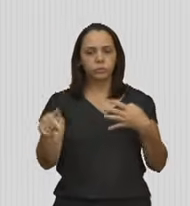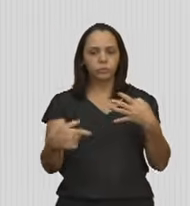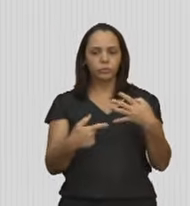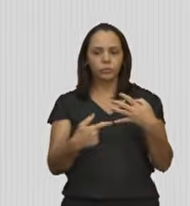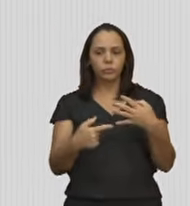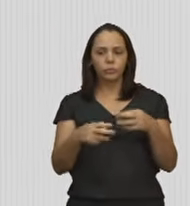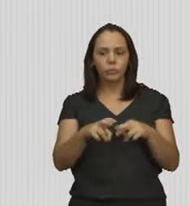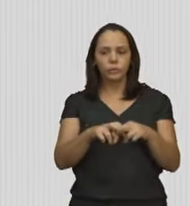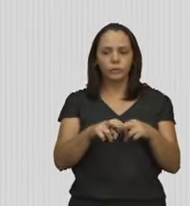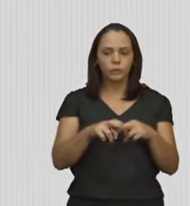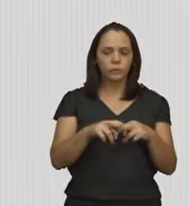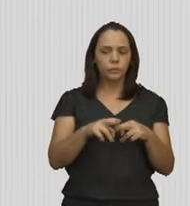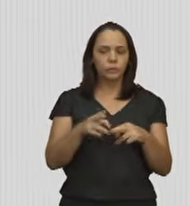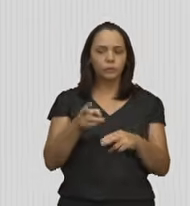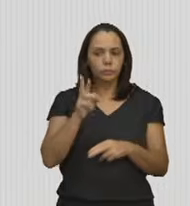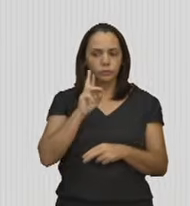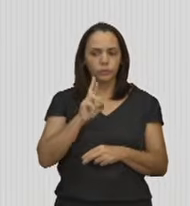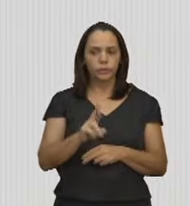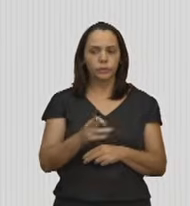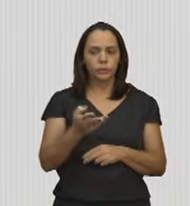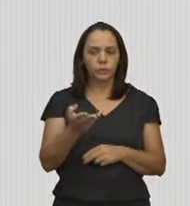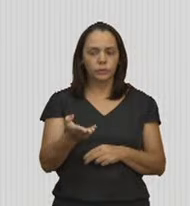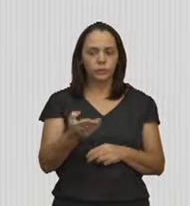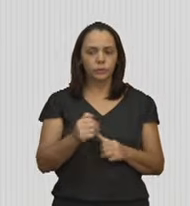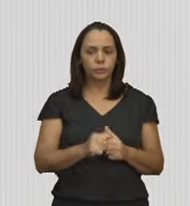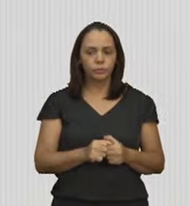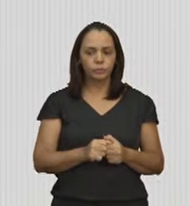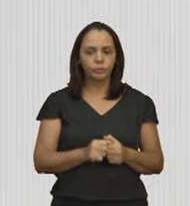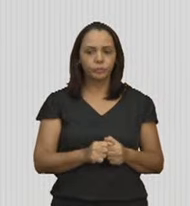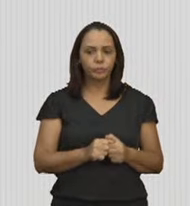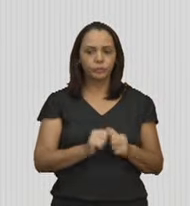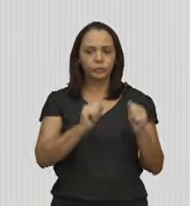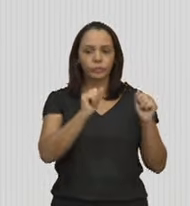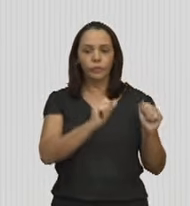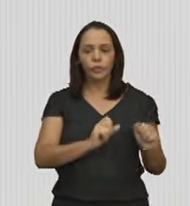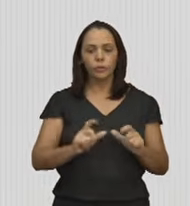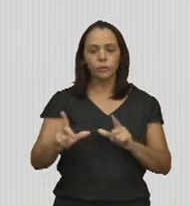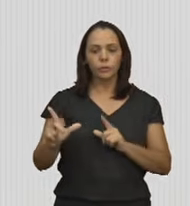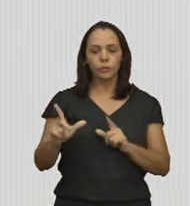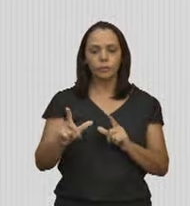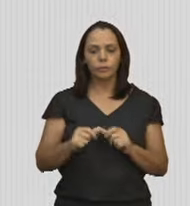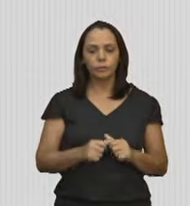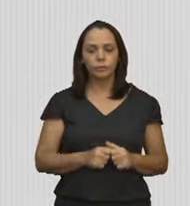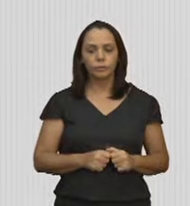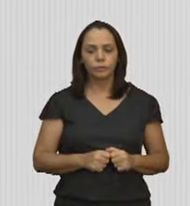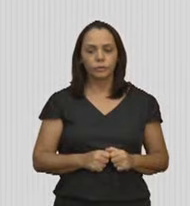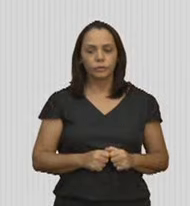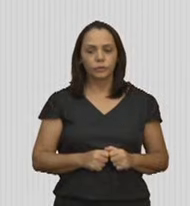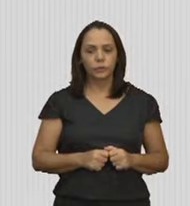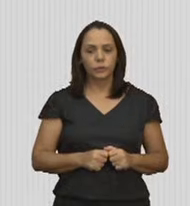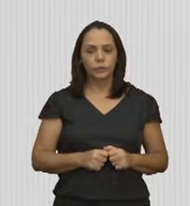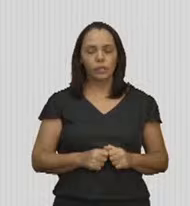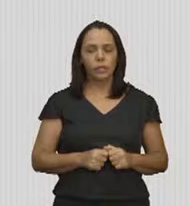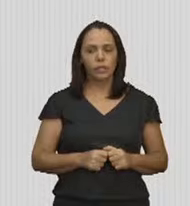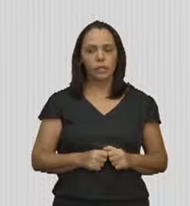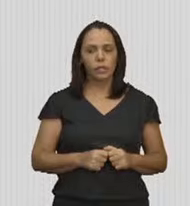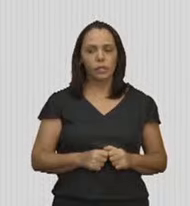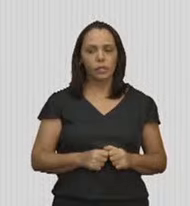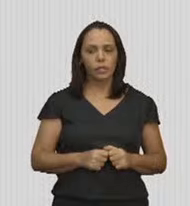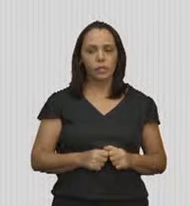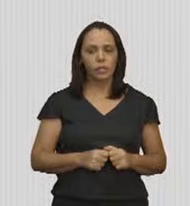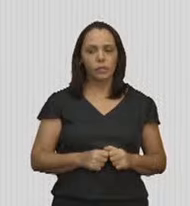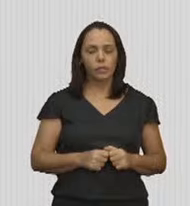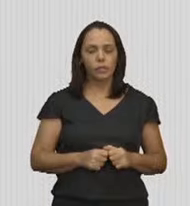gráfico justamente por isso. E aí, técnicas, puder passar para o próximo gráfico, por gentileza? Esse é o gráfico